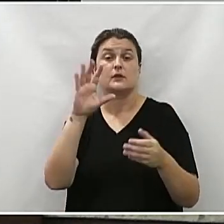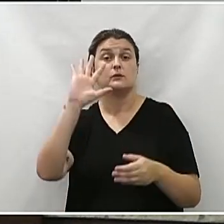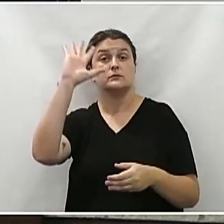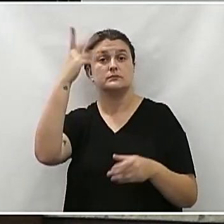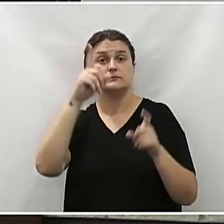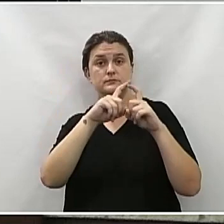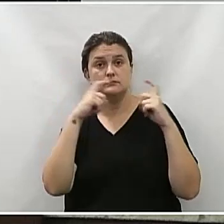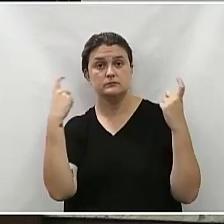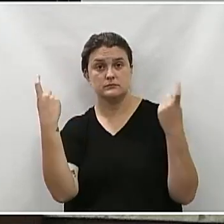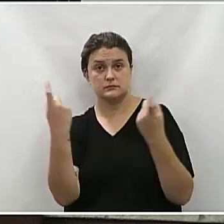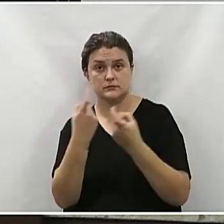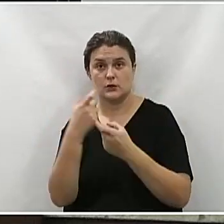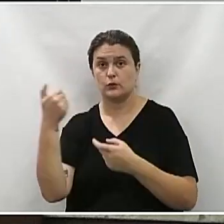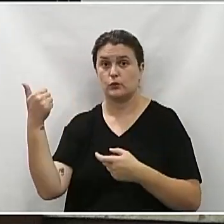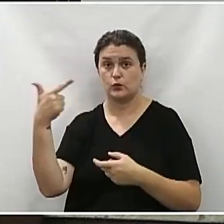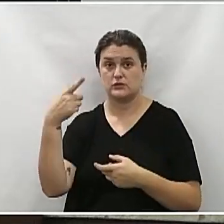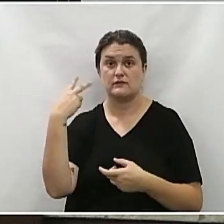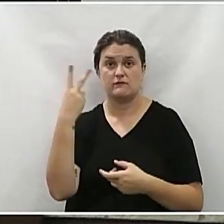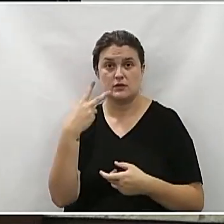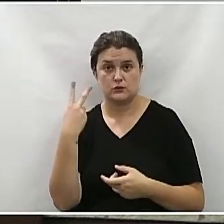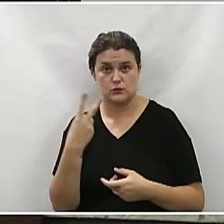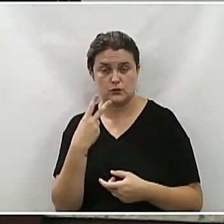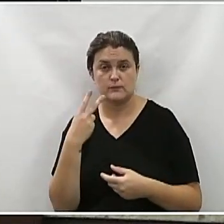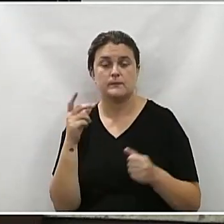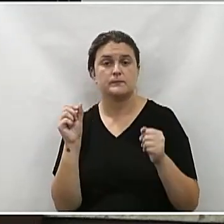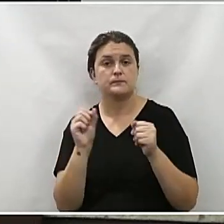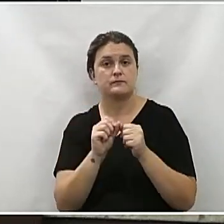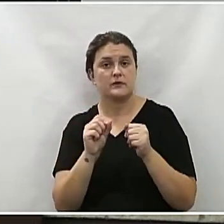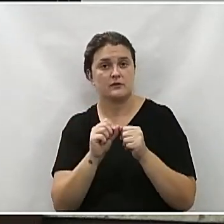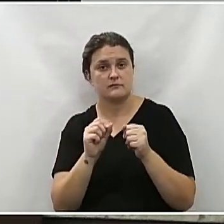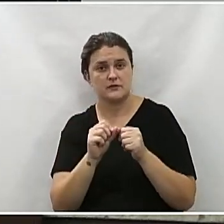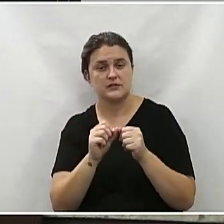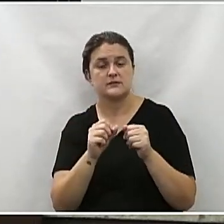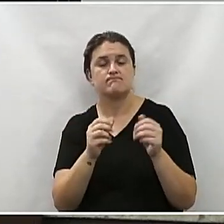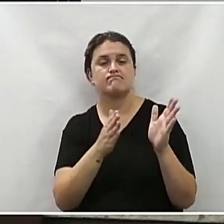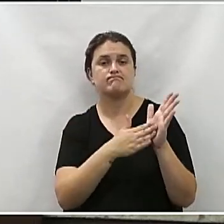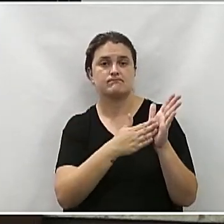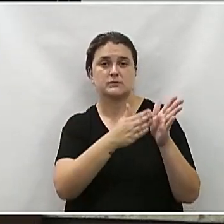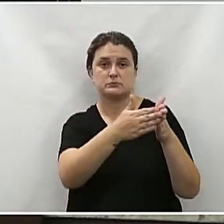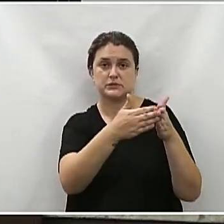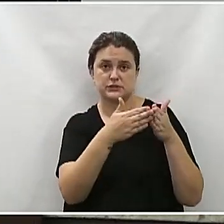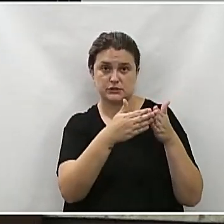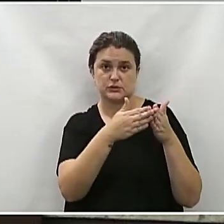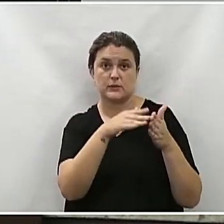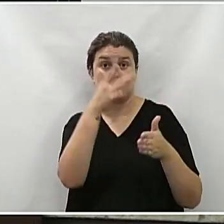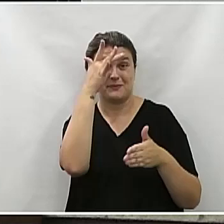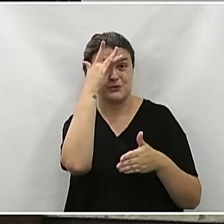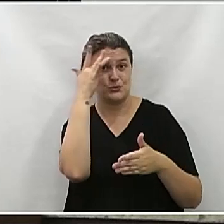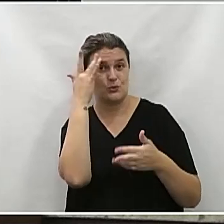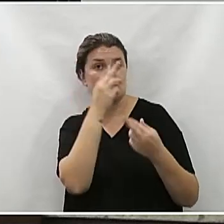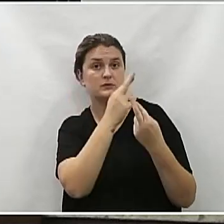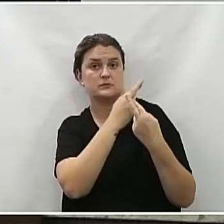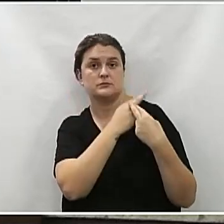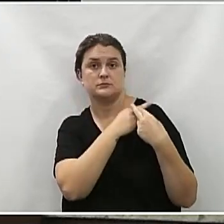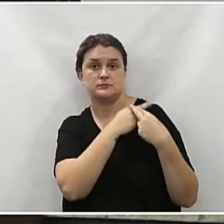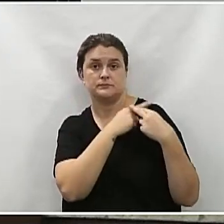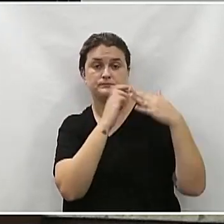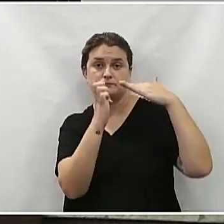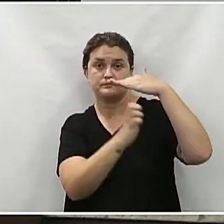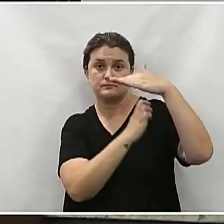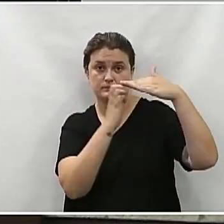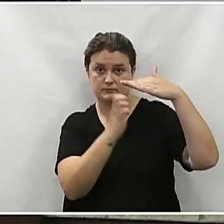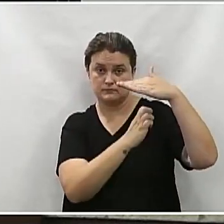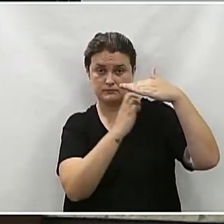uma reunião com os 12 vereadores fizemos um pedido para que os responsáveis da empresa do